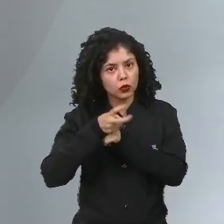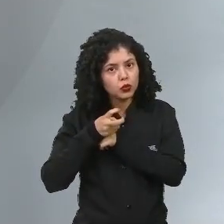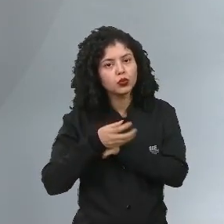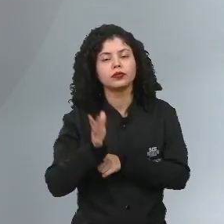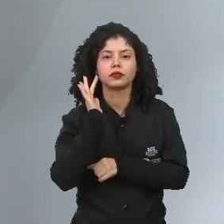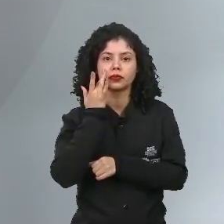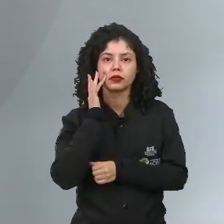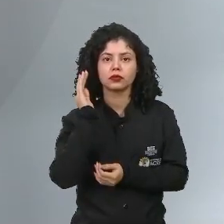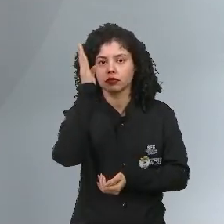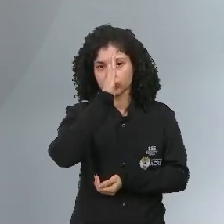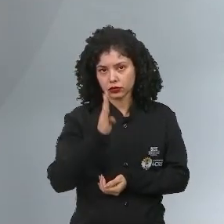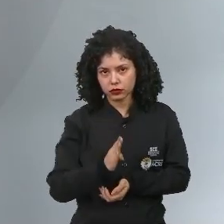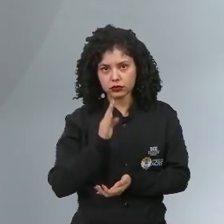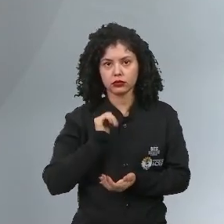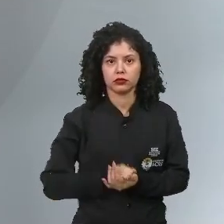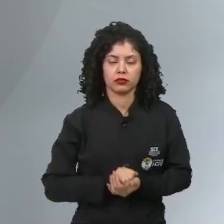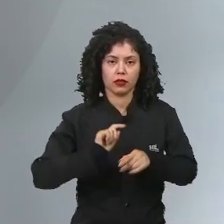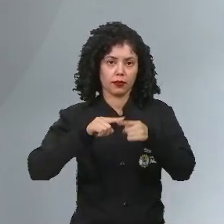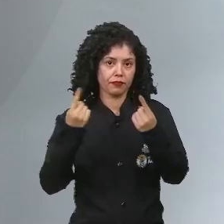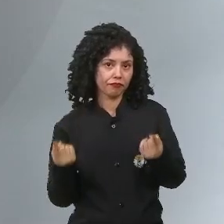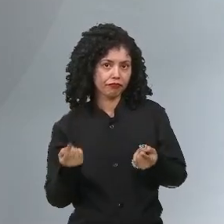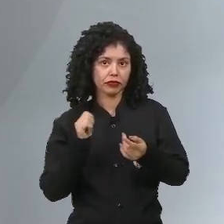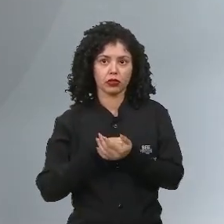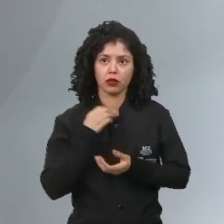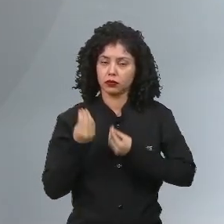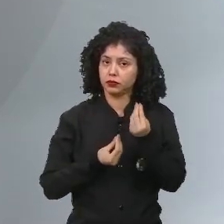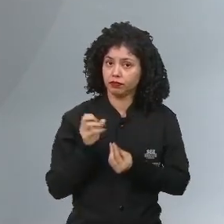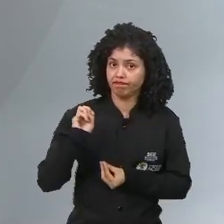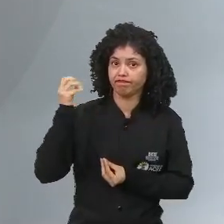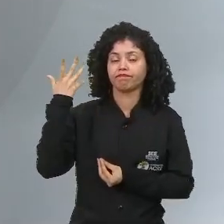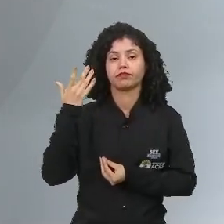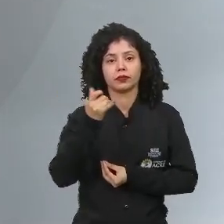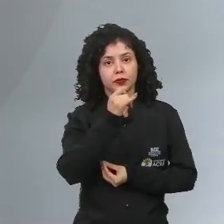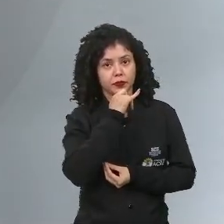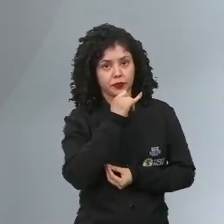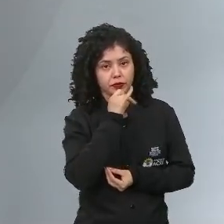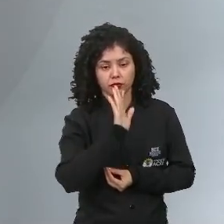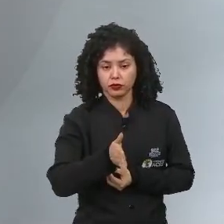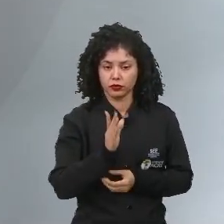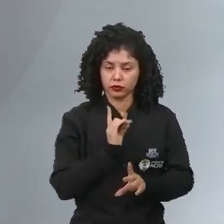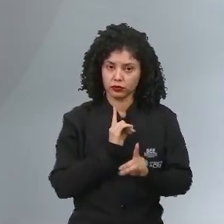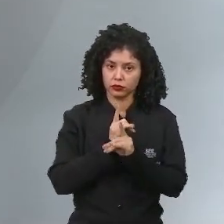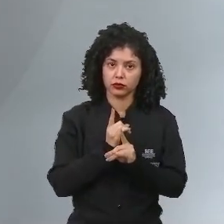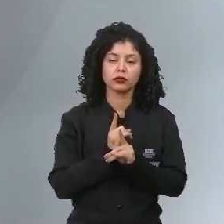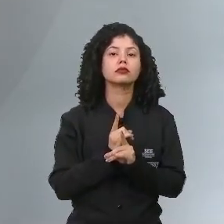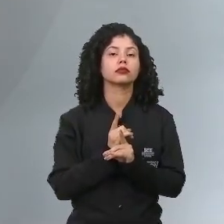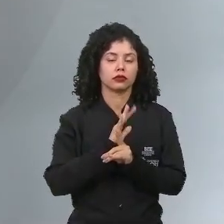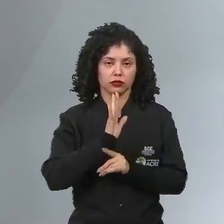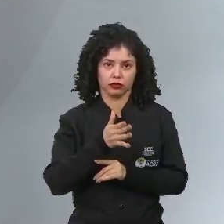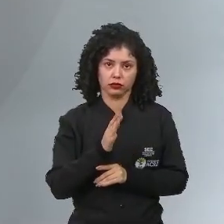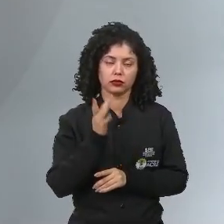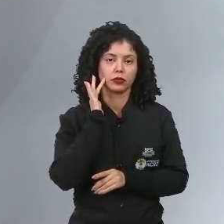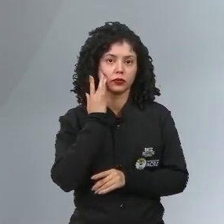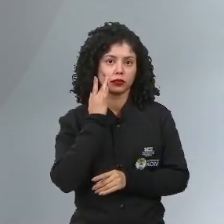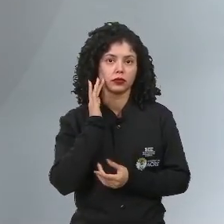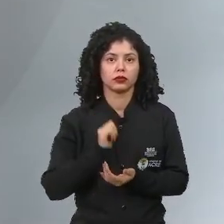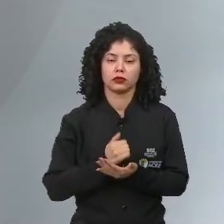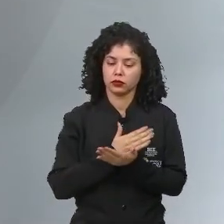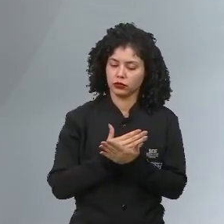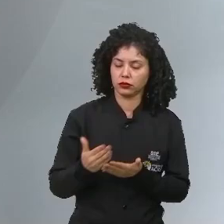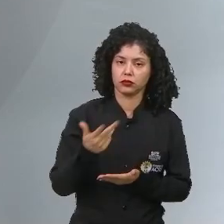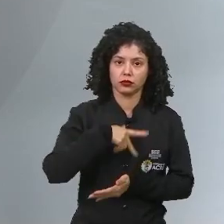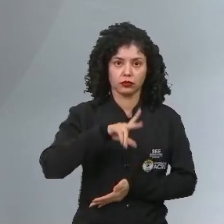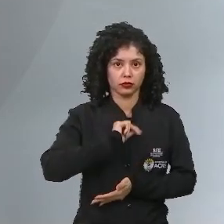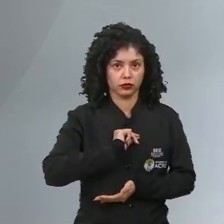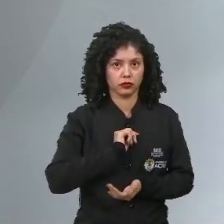Brasil. Porém, não aconteceu como ocorreu com os espanhóis, por exemplo, que já encontraram o ouro no início da colonização. Os portugueses